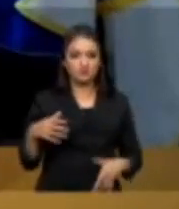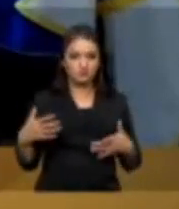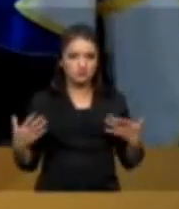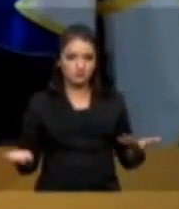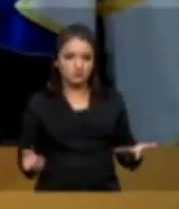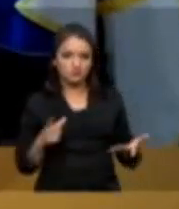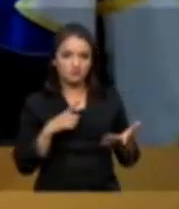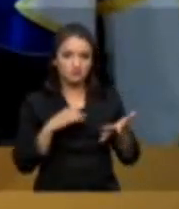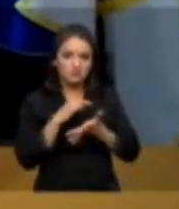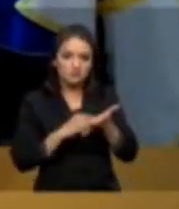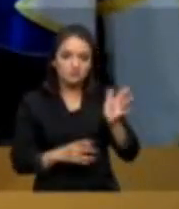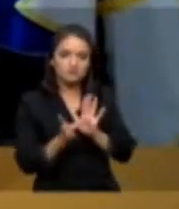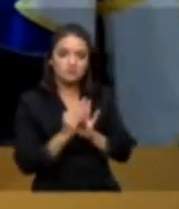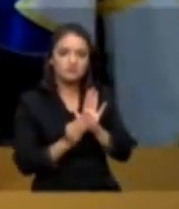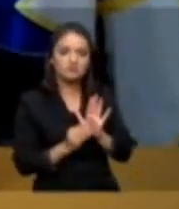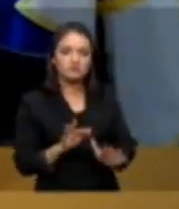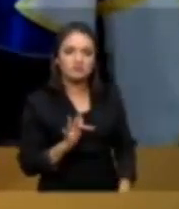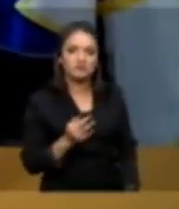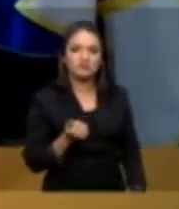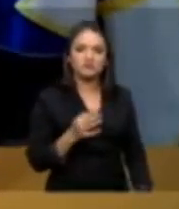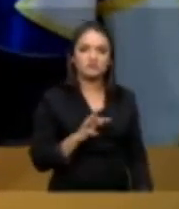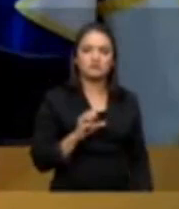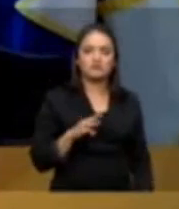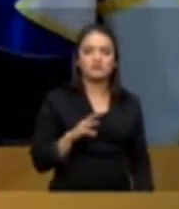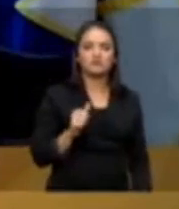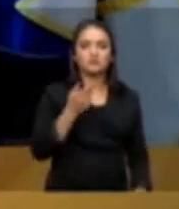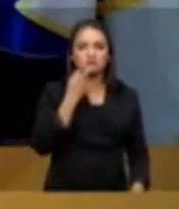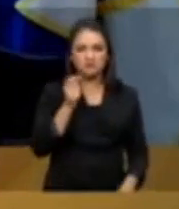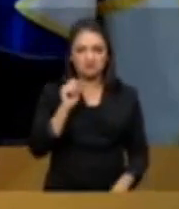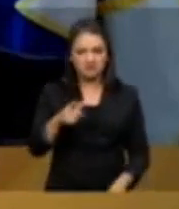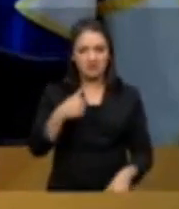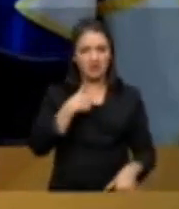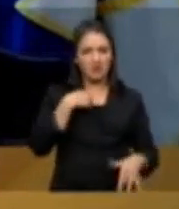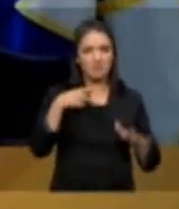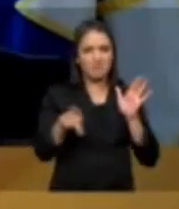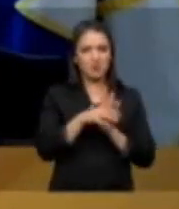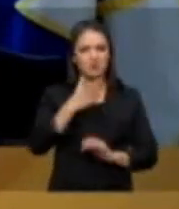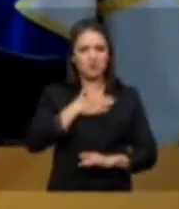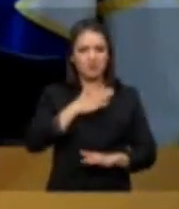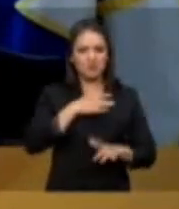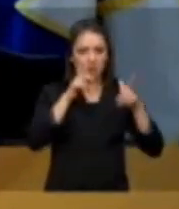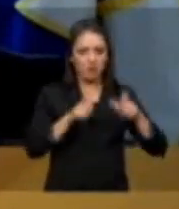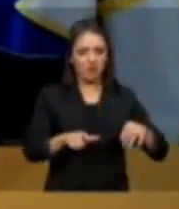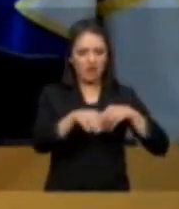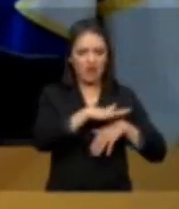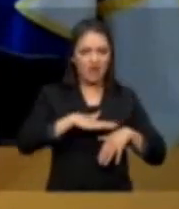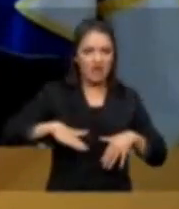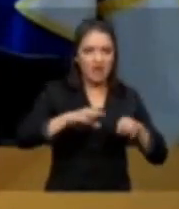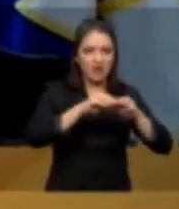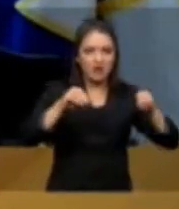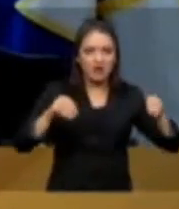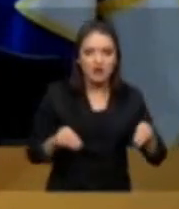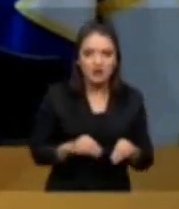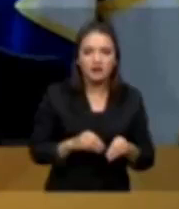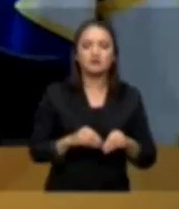desta peça, a Fátima alega ser legítima possuidora de área situada na Reserva Biológica